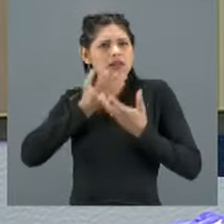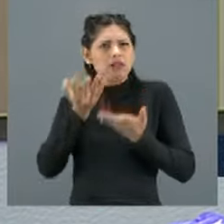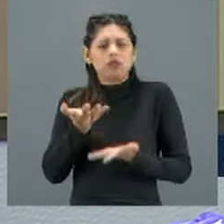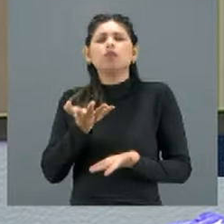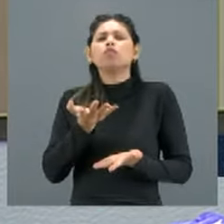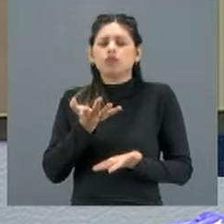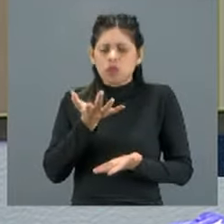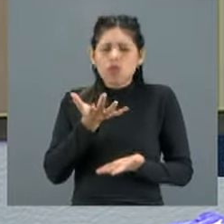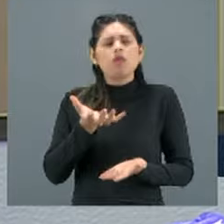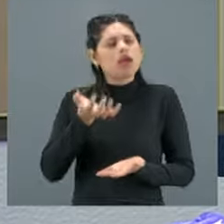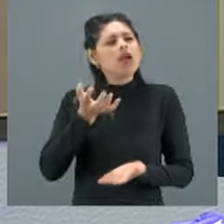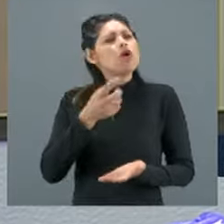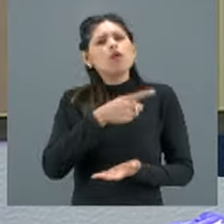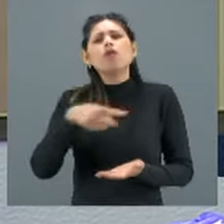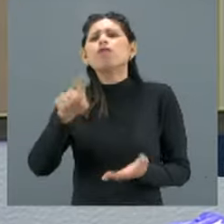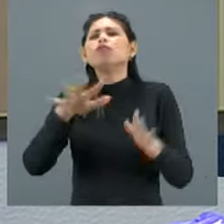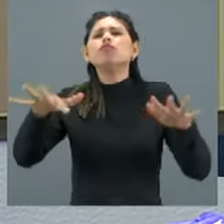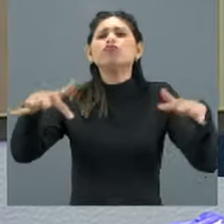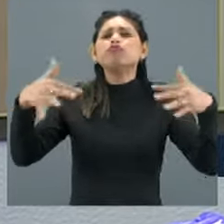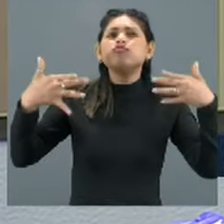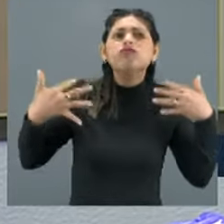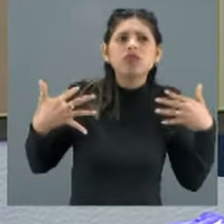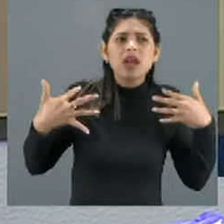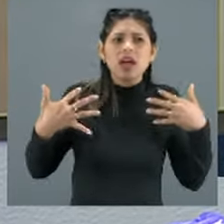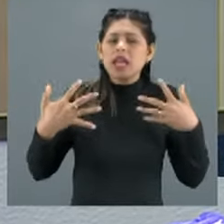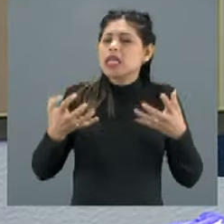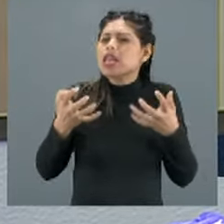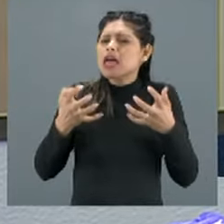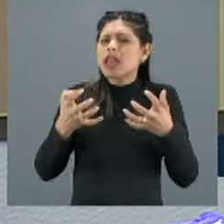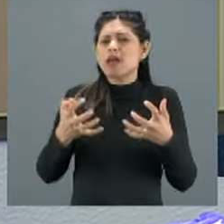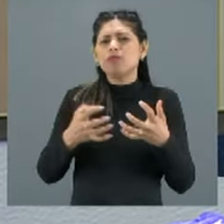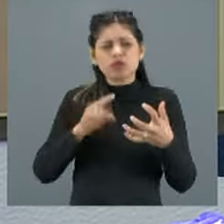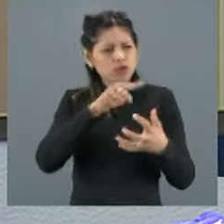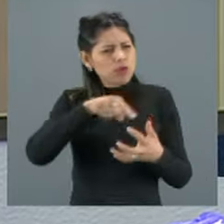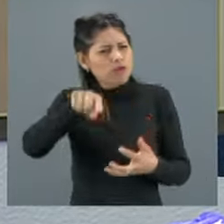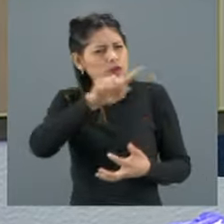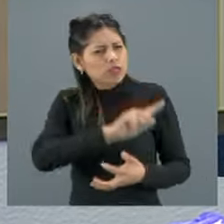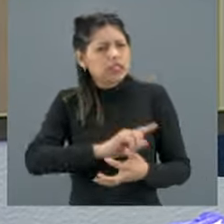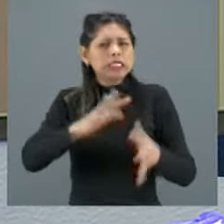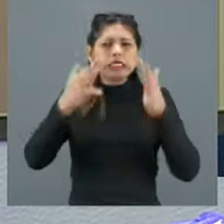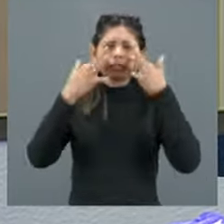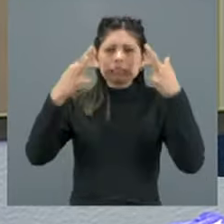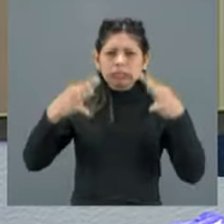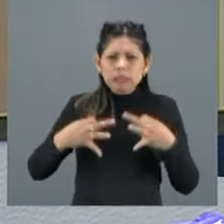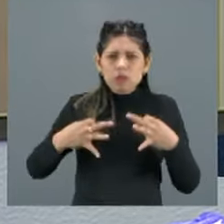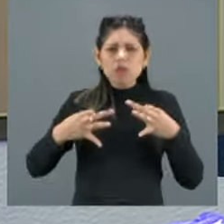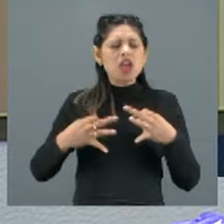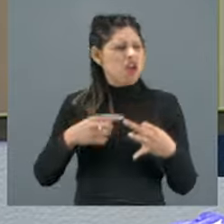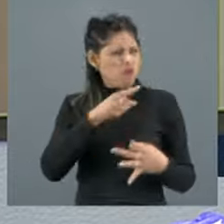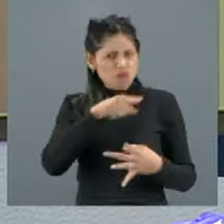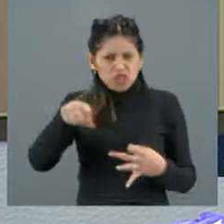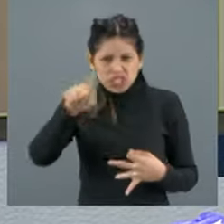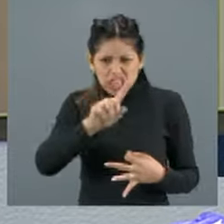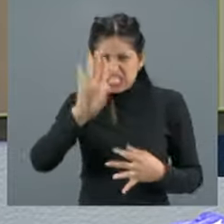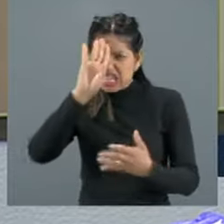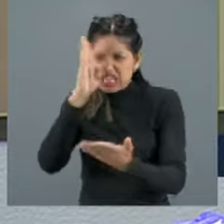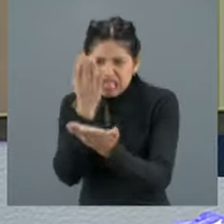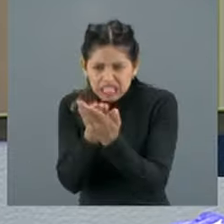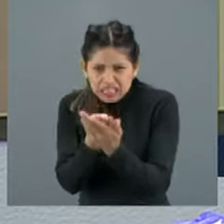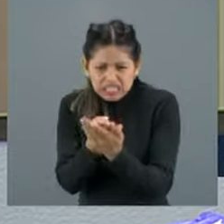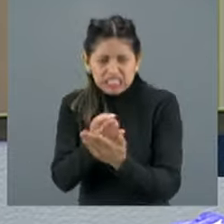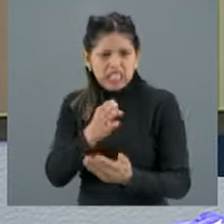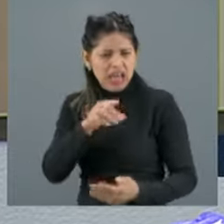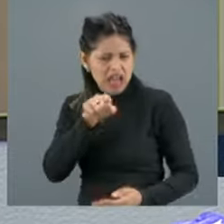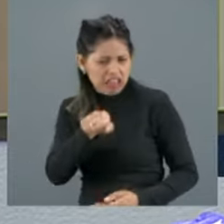ouvir. Não pode acreditar a ZUNG. E também da FUNAI e a CESAI. Os senadores é